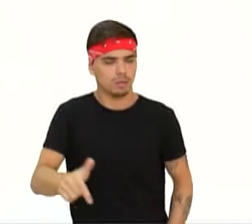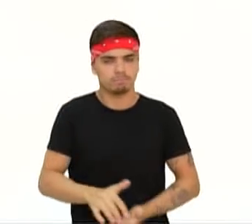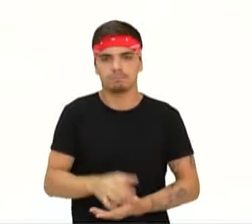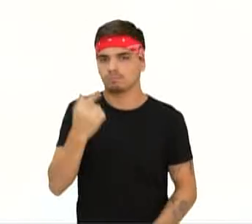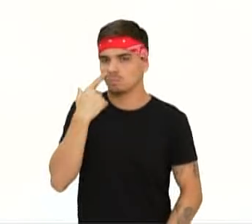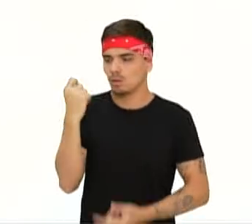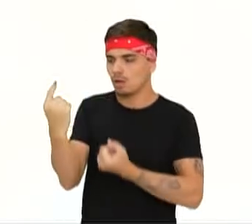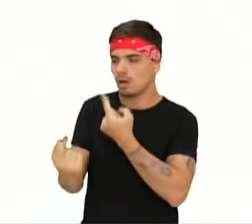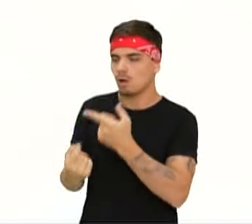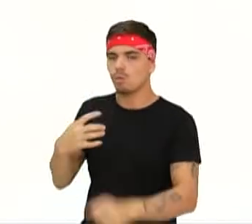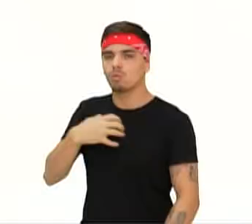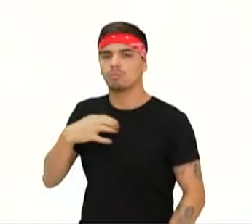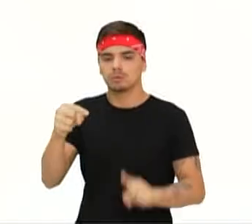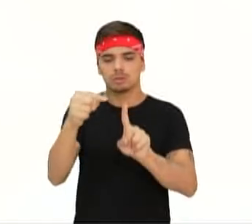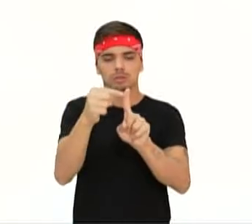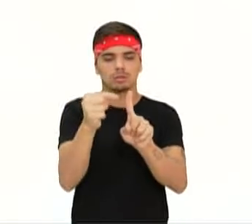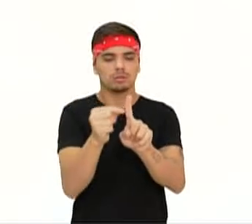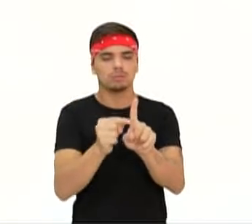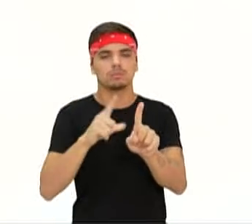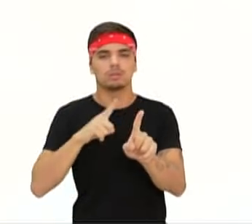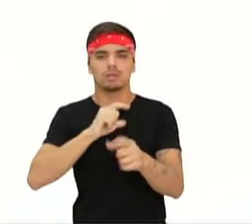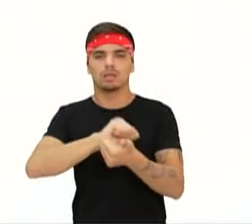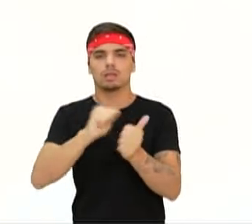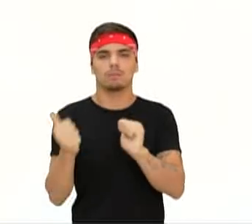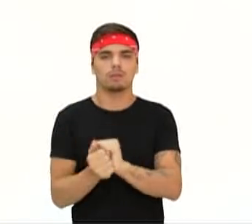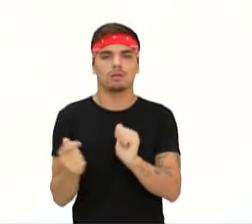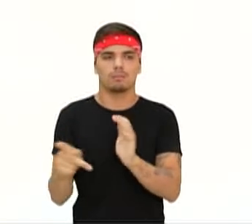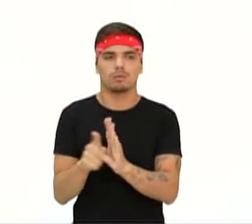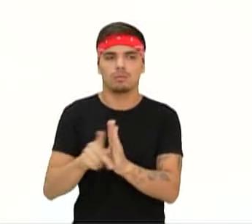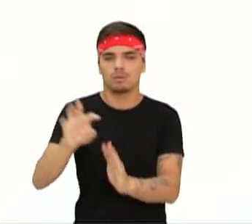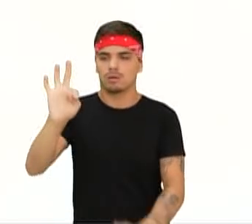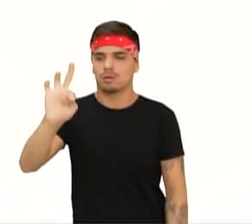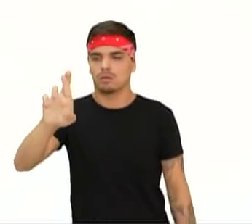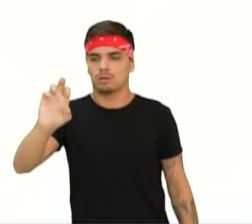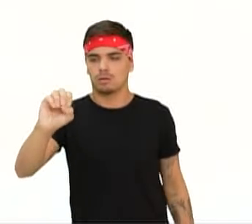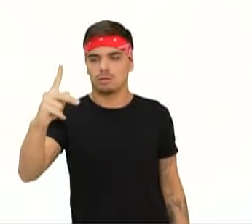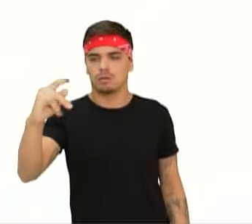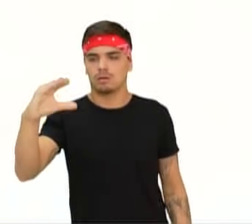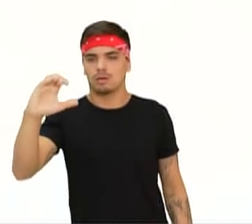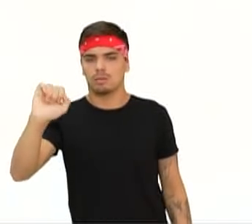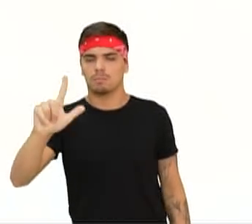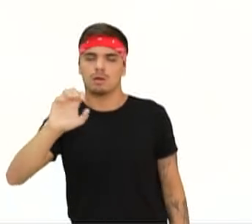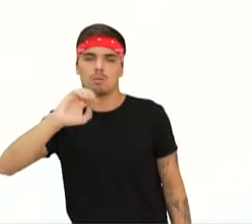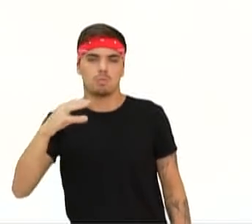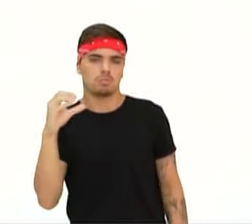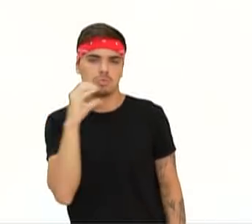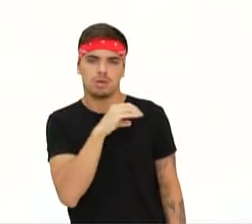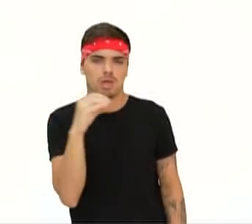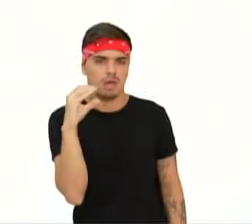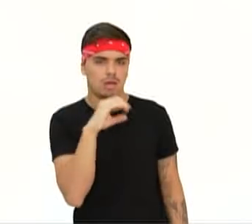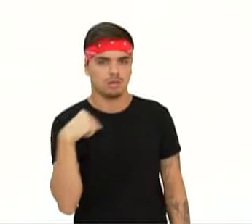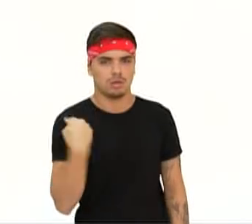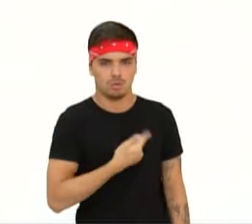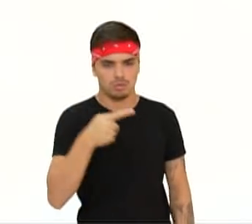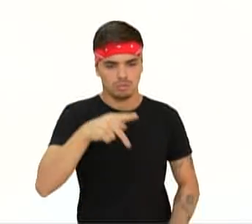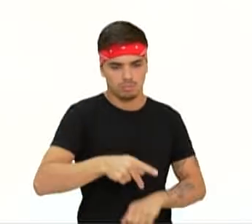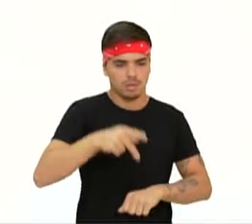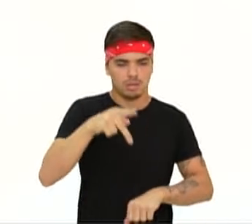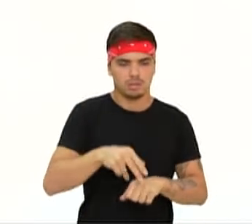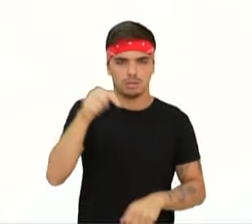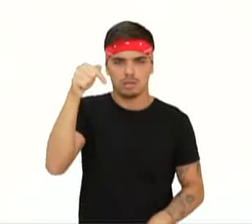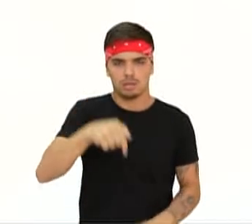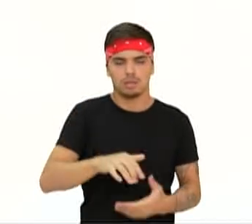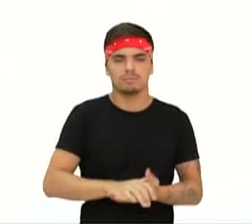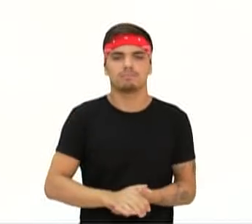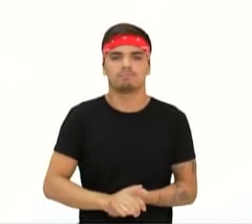algumas raças, elas se adaptam a climas tropicais, climas mais quentes, como é o caso do nosso país aqui, né?